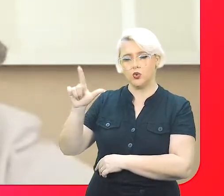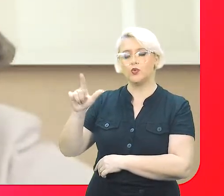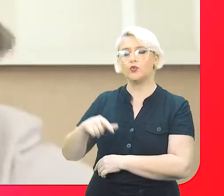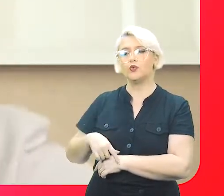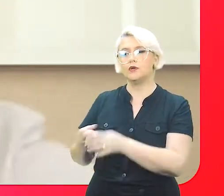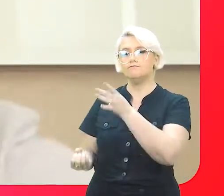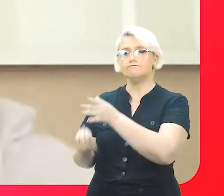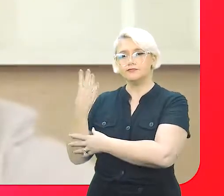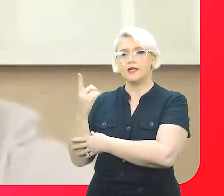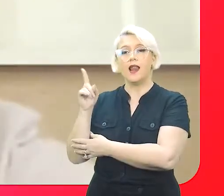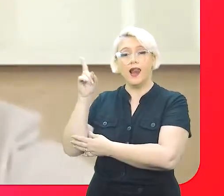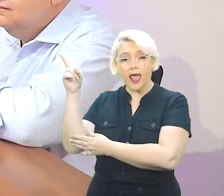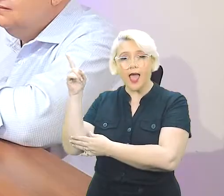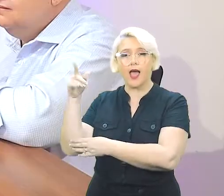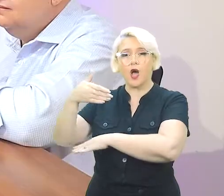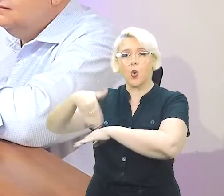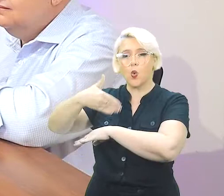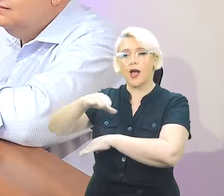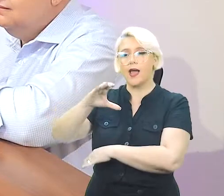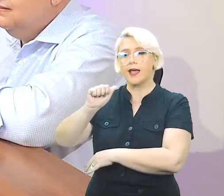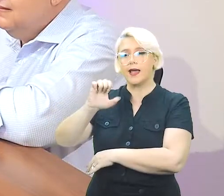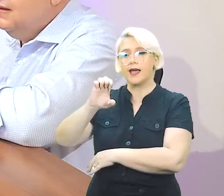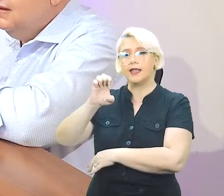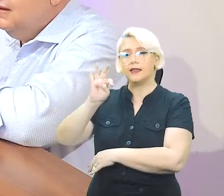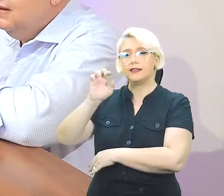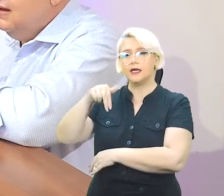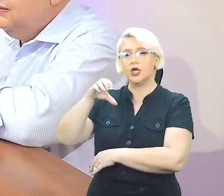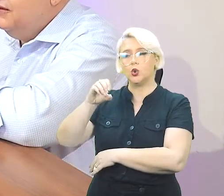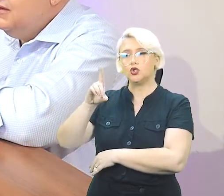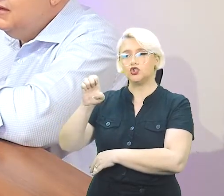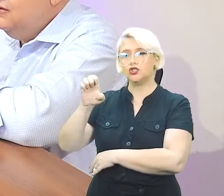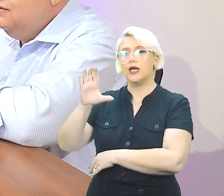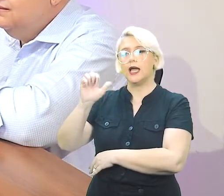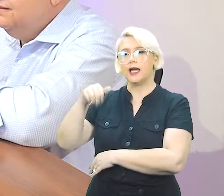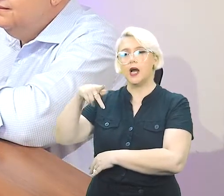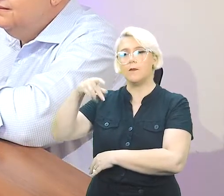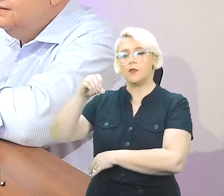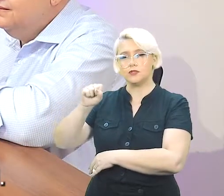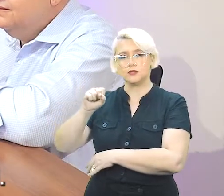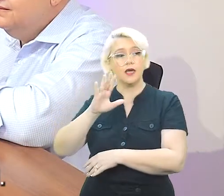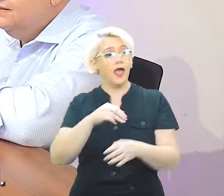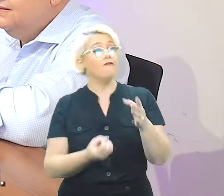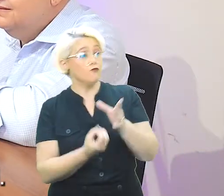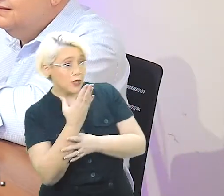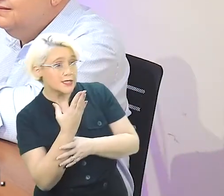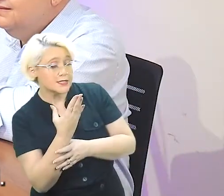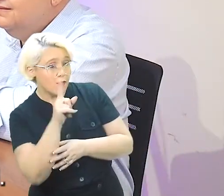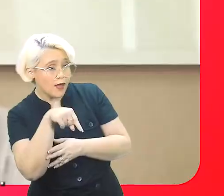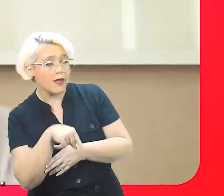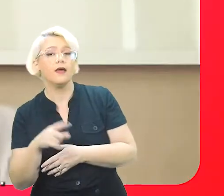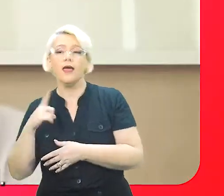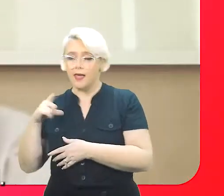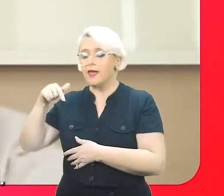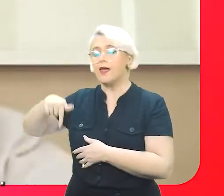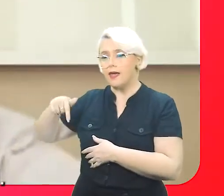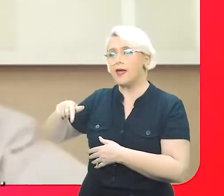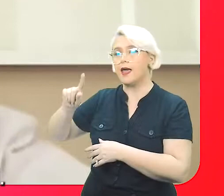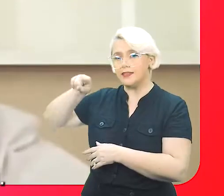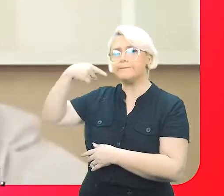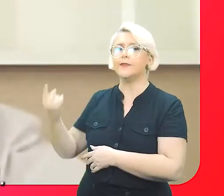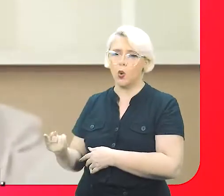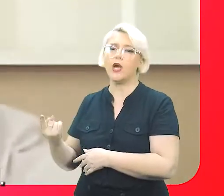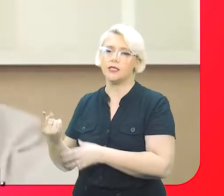ela instituiu lá na Caetano de Campos a fundação. Grupo, que depois